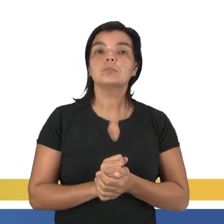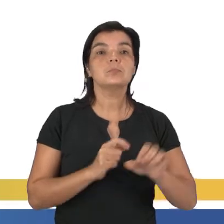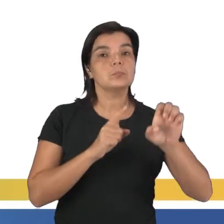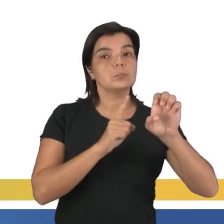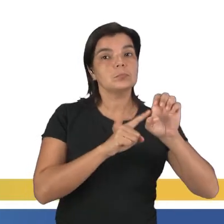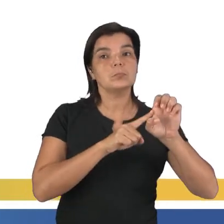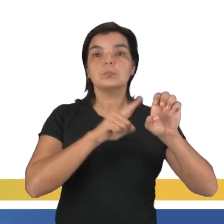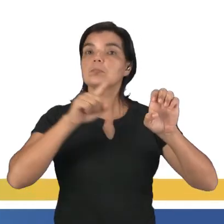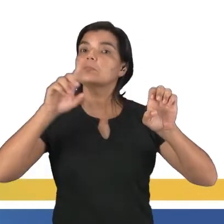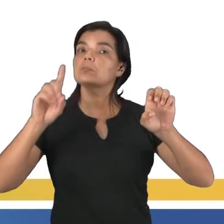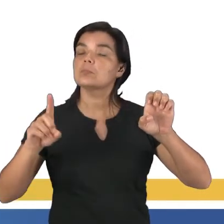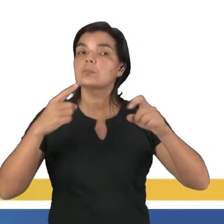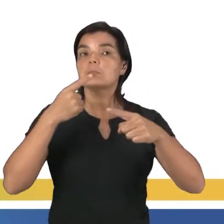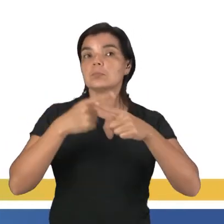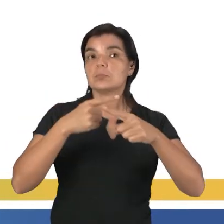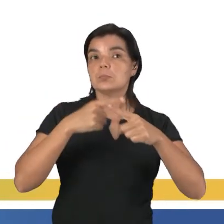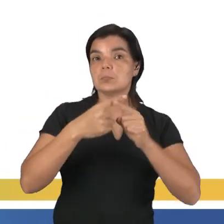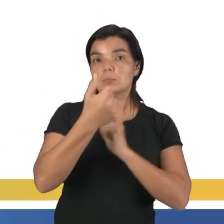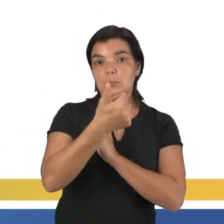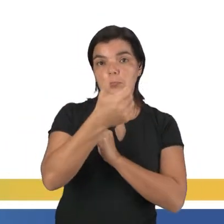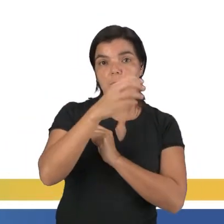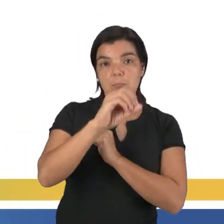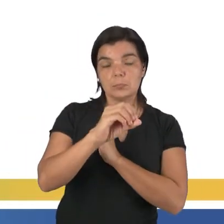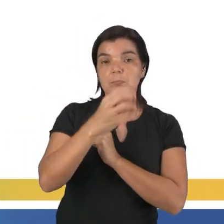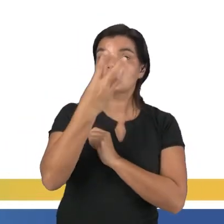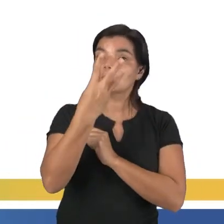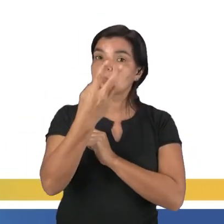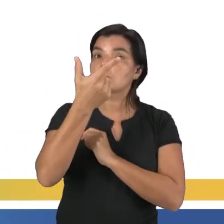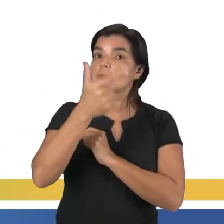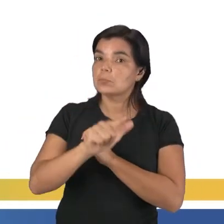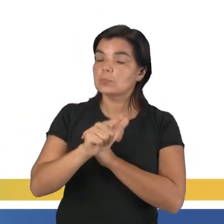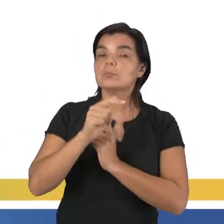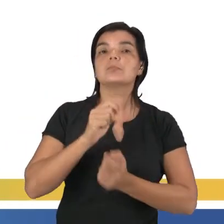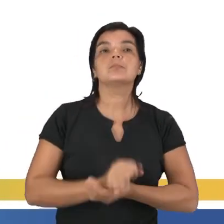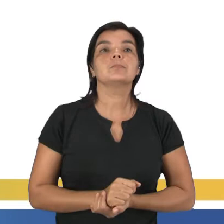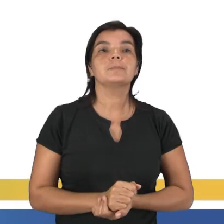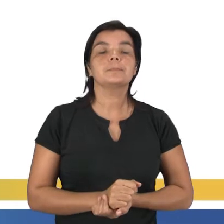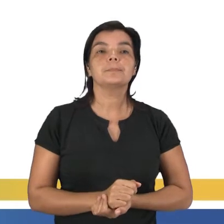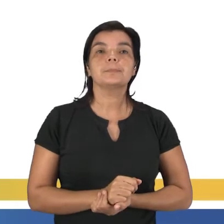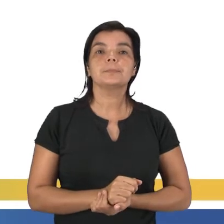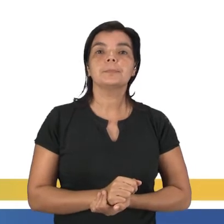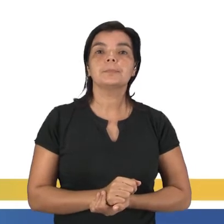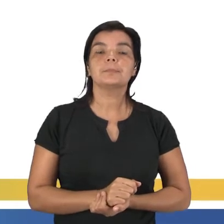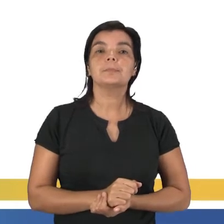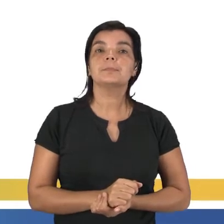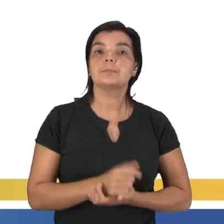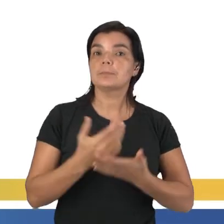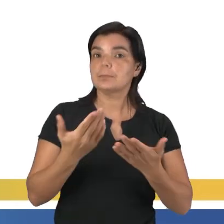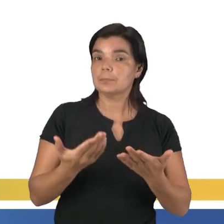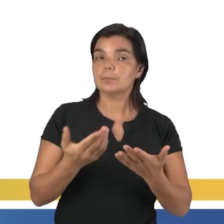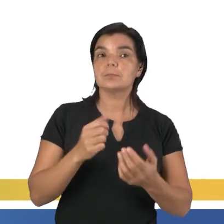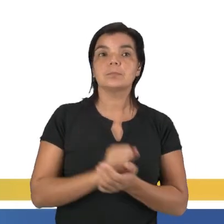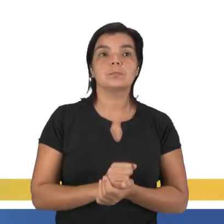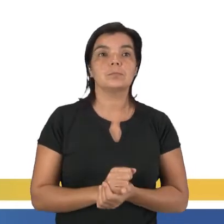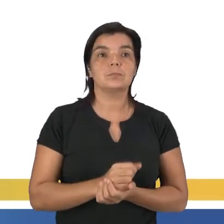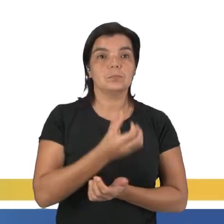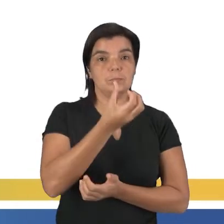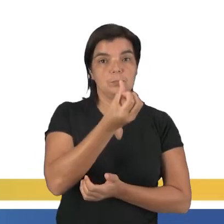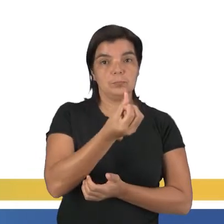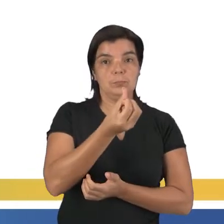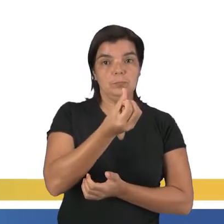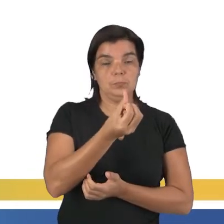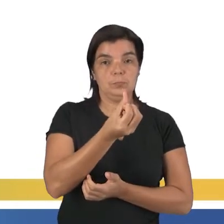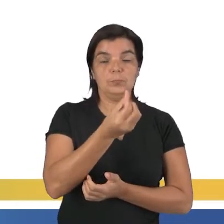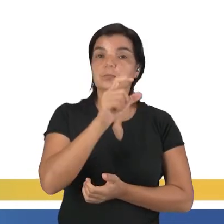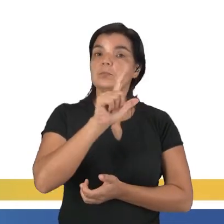a direita, vamos multiplicar o valor dado 3 vezes por 10. Ou seja, vamos multiplicar ele 3 vezes, né? Então, o valor que ele nos deu foi